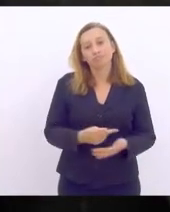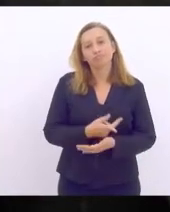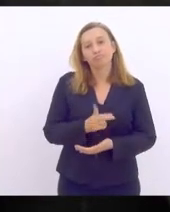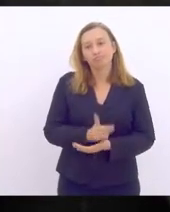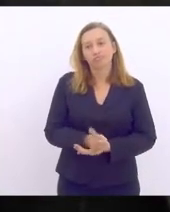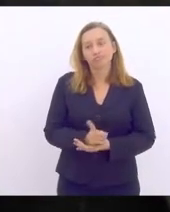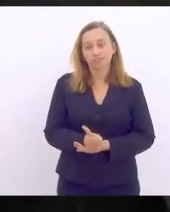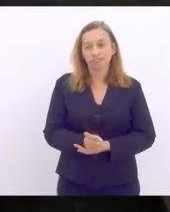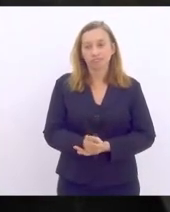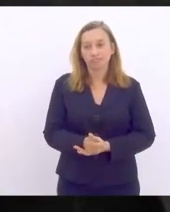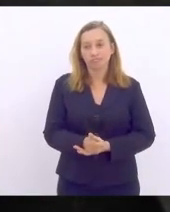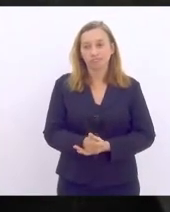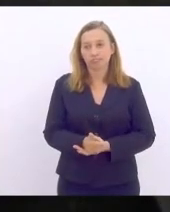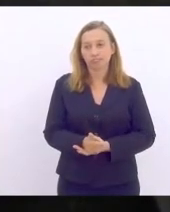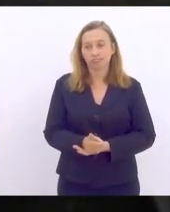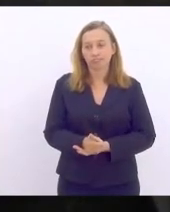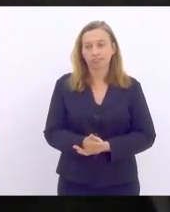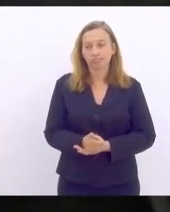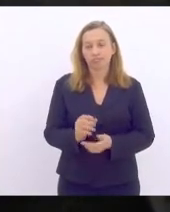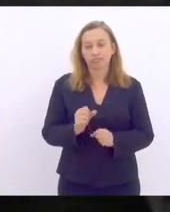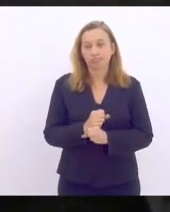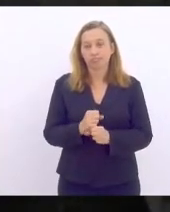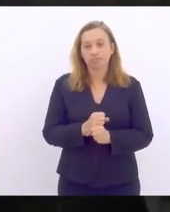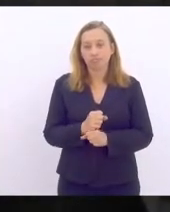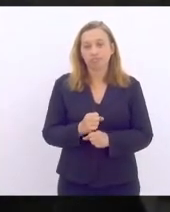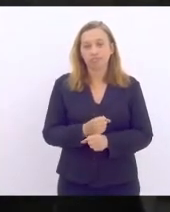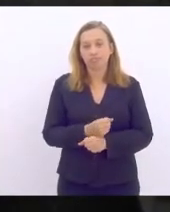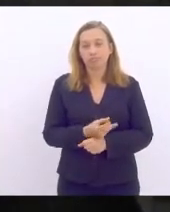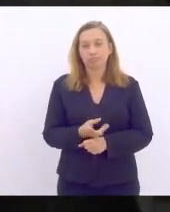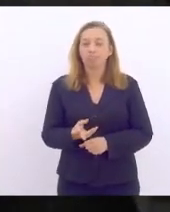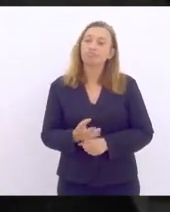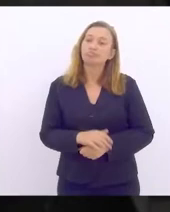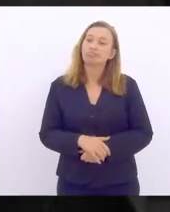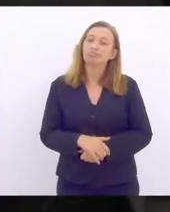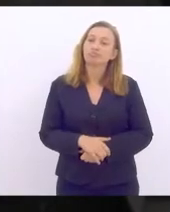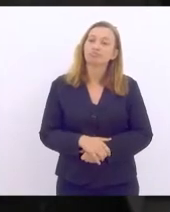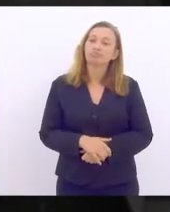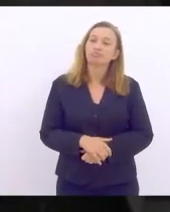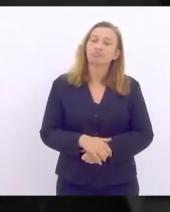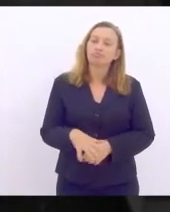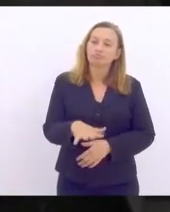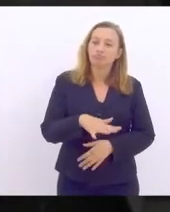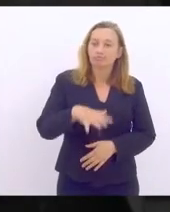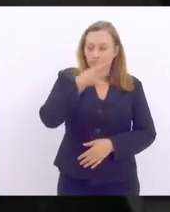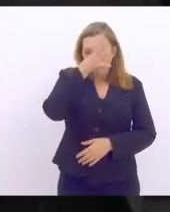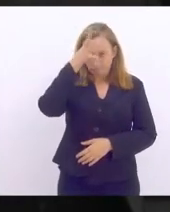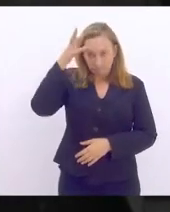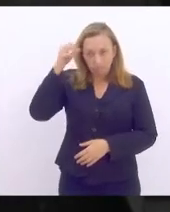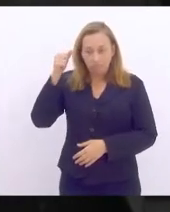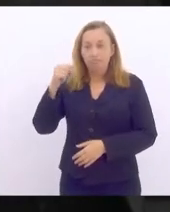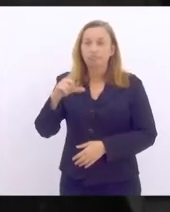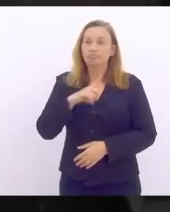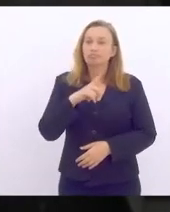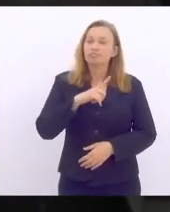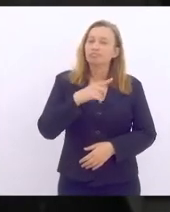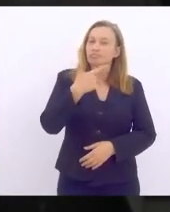em que está uma década a região amazônica tiver